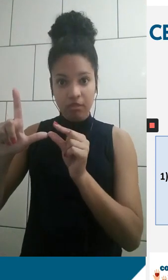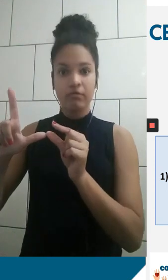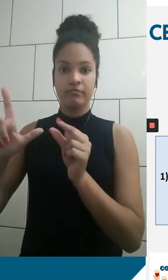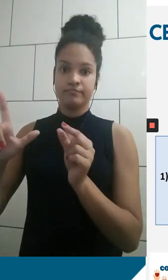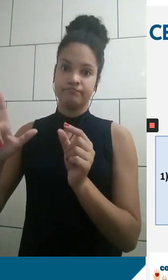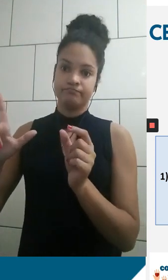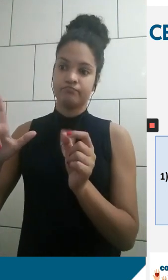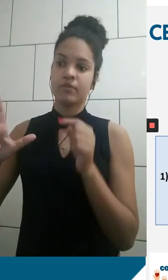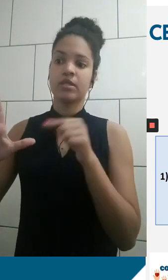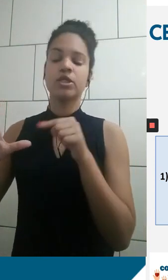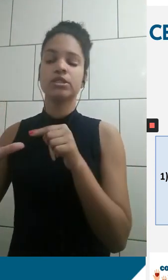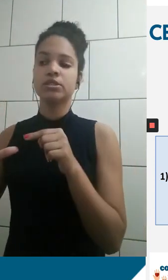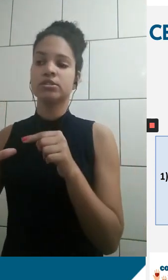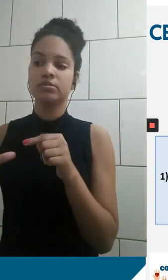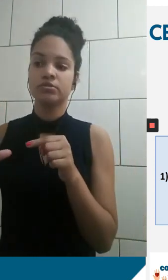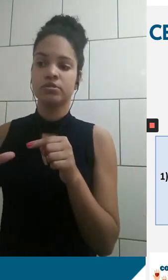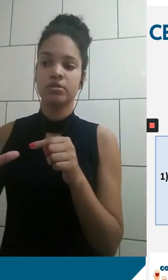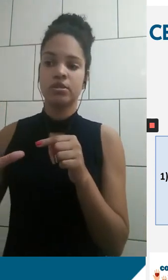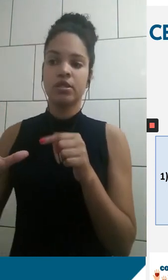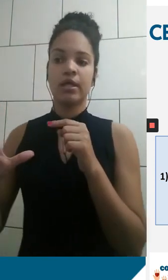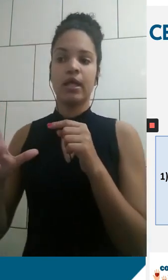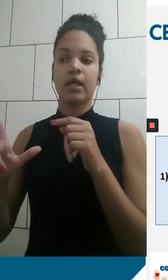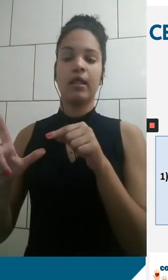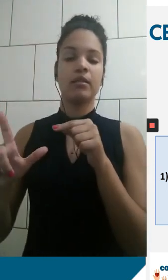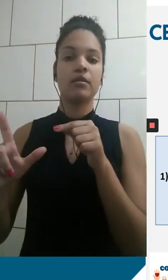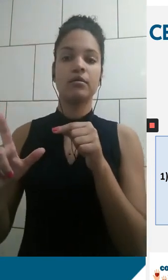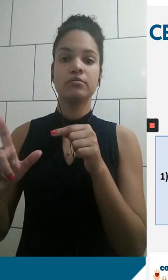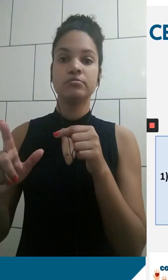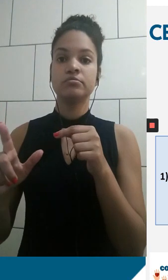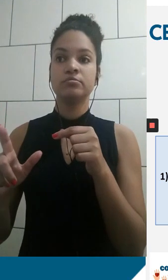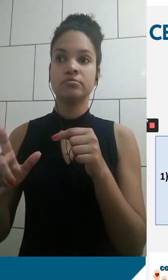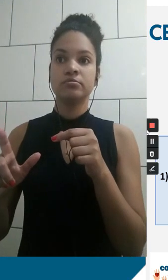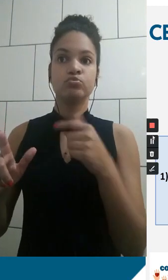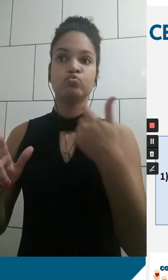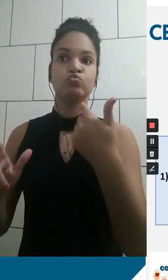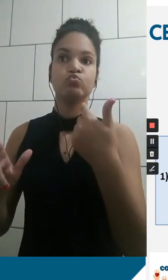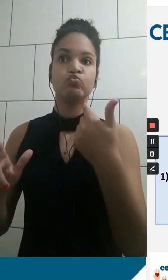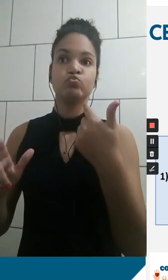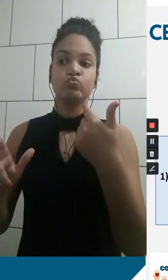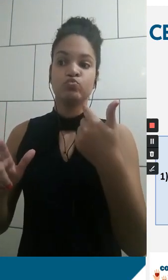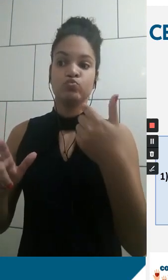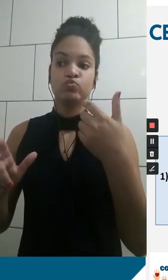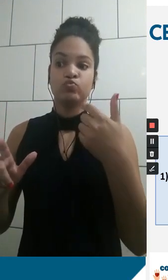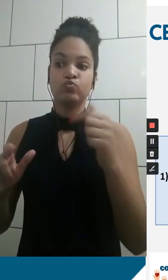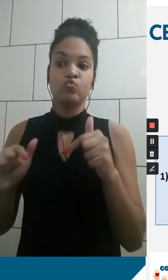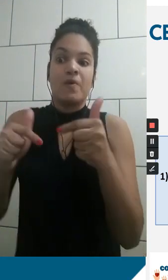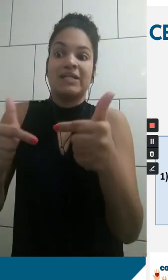não atuou sobre o impacto do inibidor. Na medida em que você aumenta a concentração